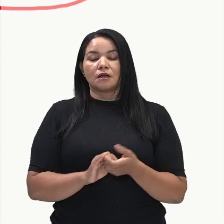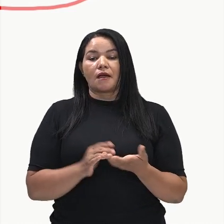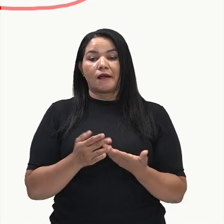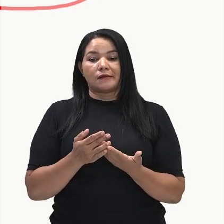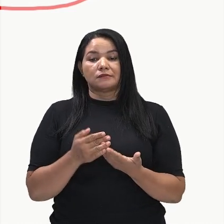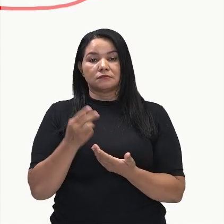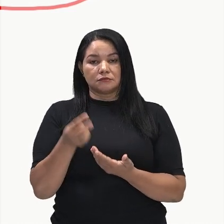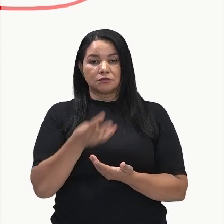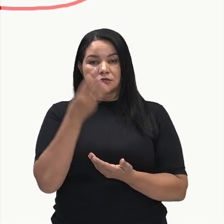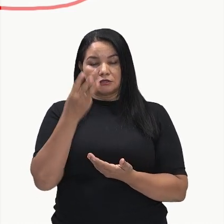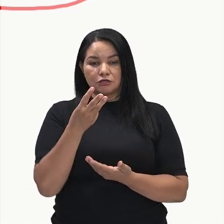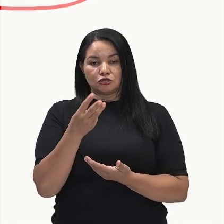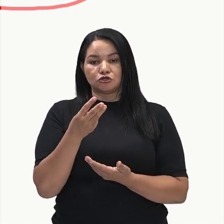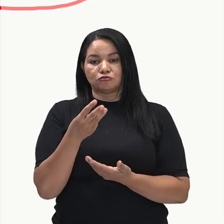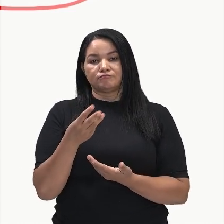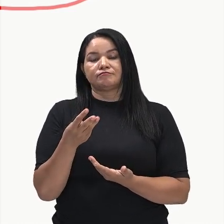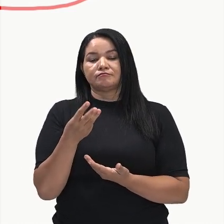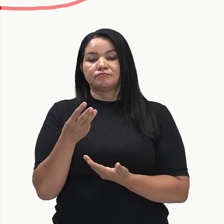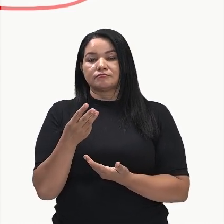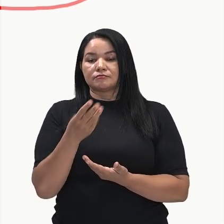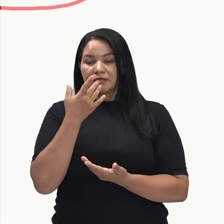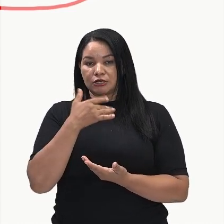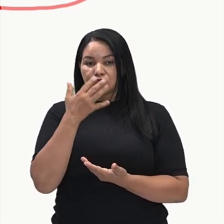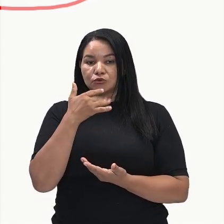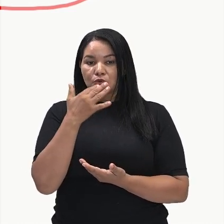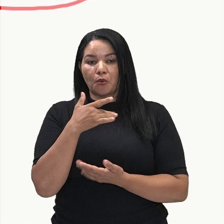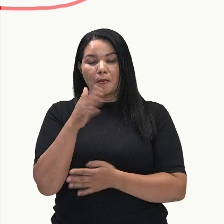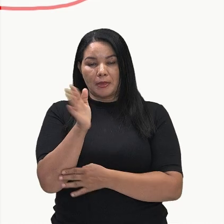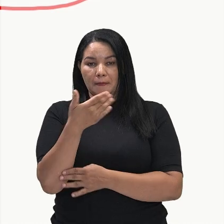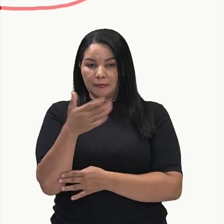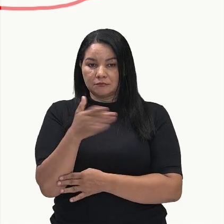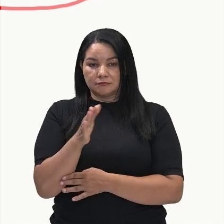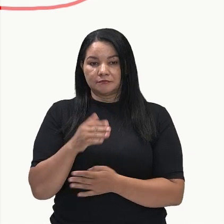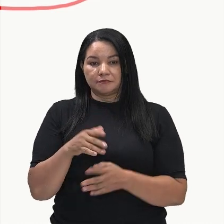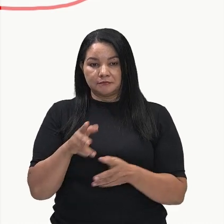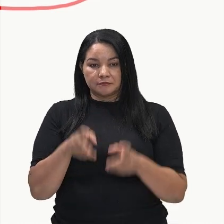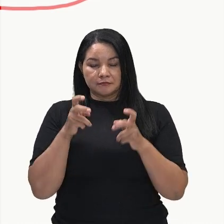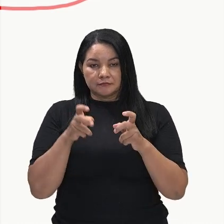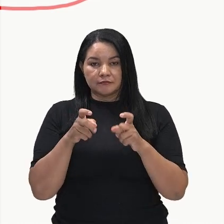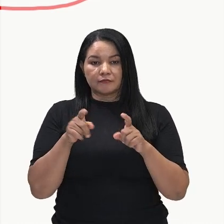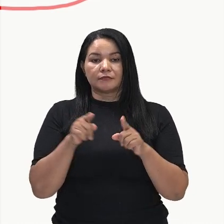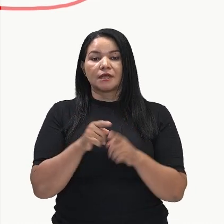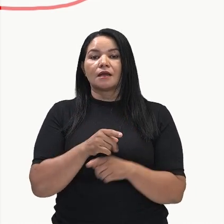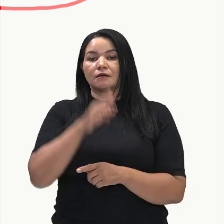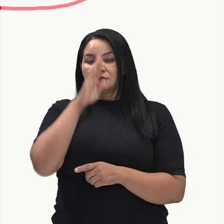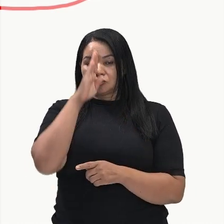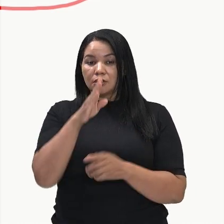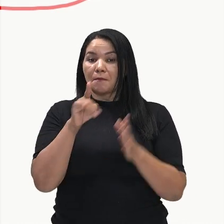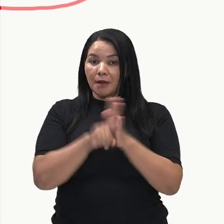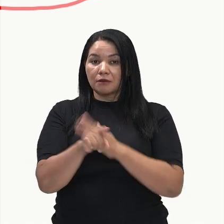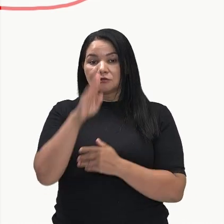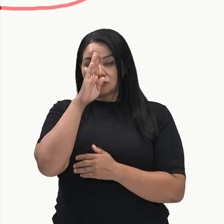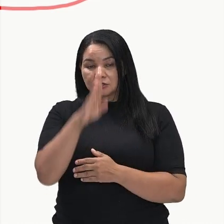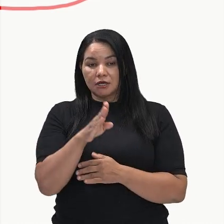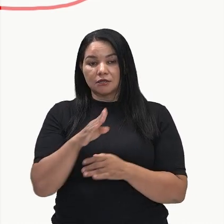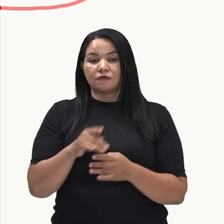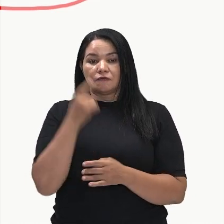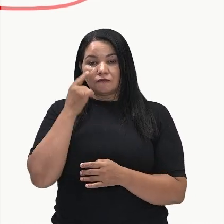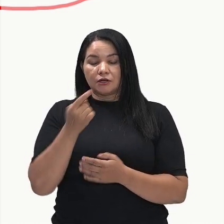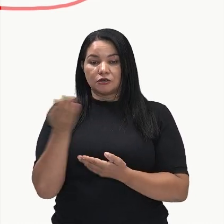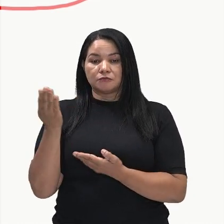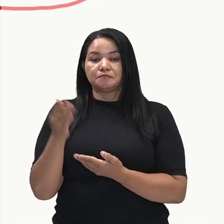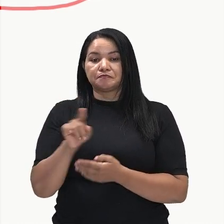mínimo. São perguntas, aqui é uma pergunta direta, perceba aí os pontos interrogativos. E essa aqui também, né? Ó, os